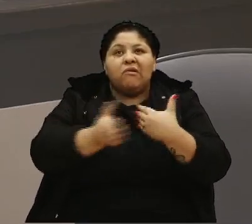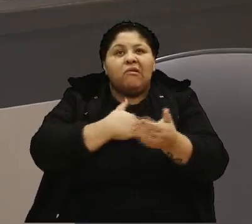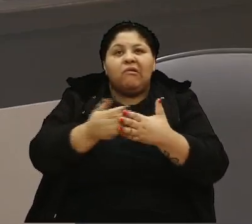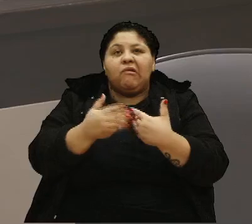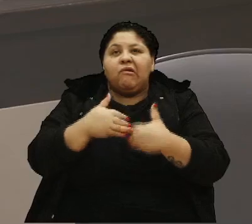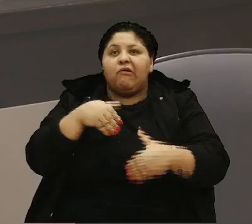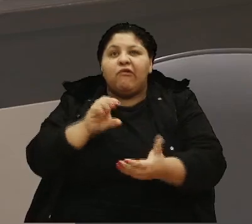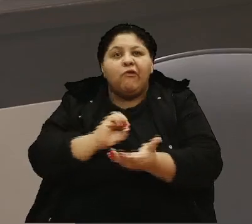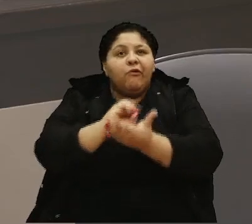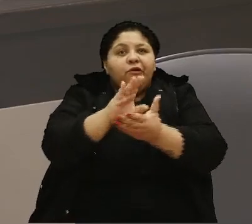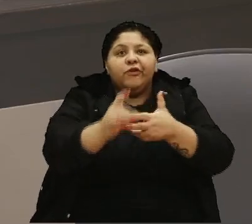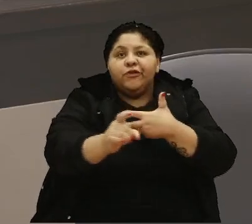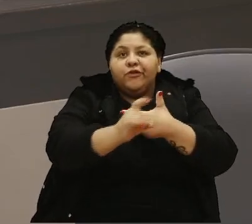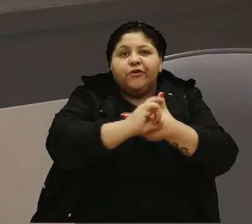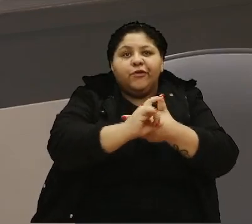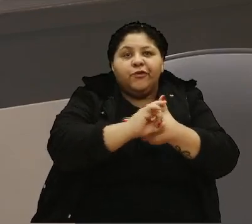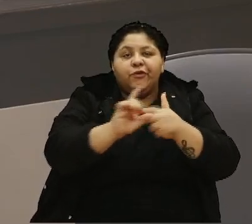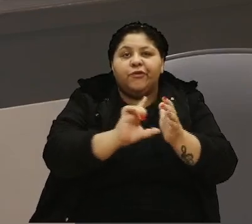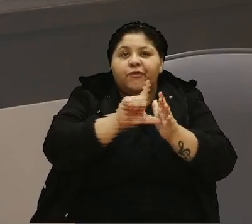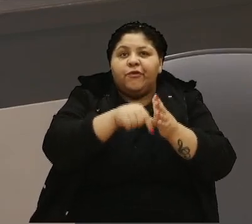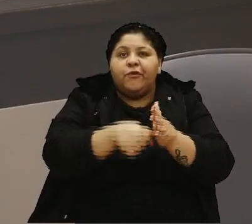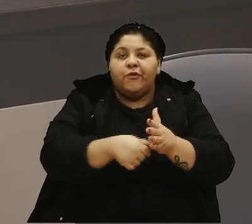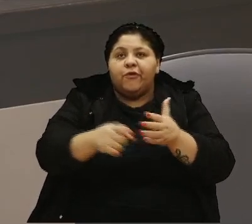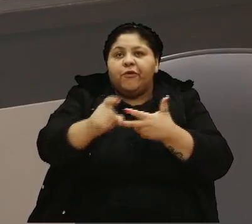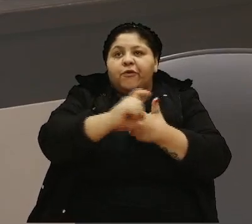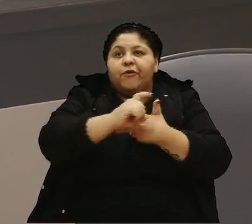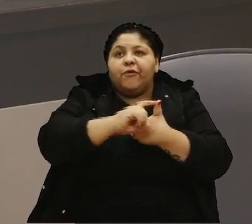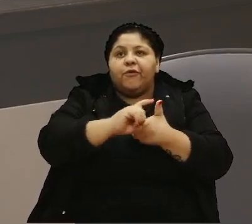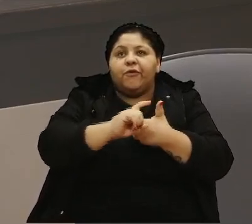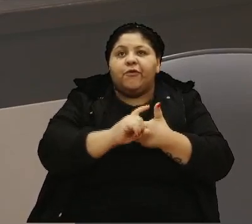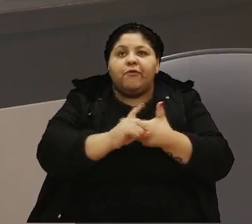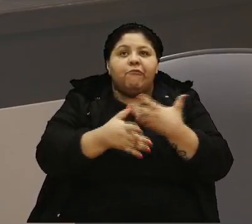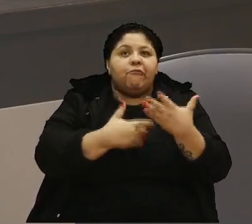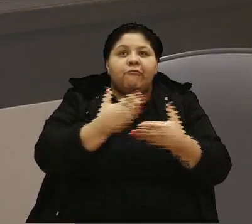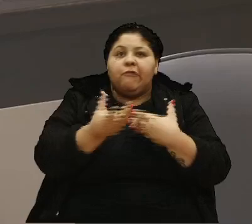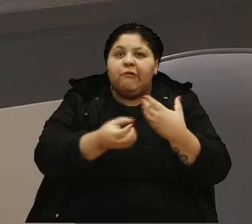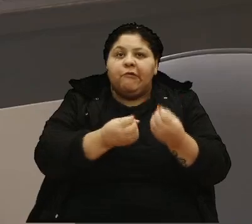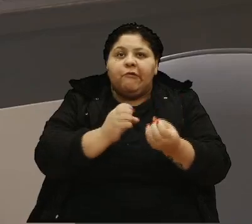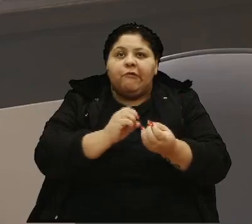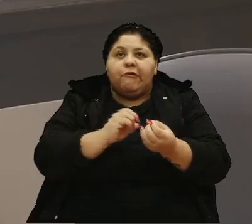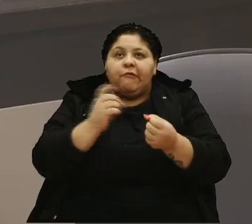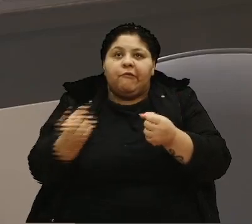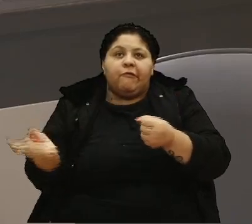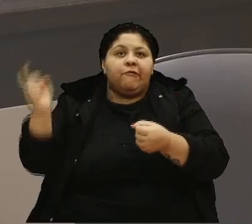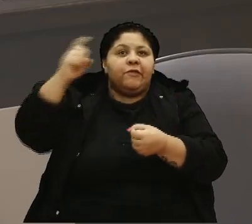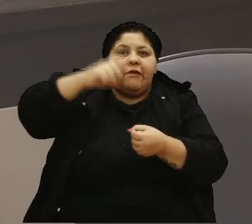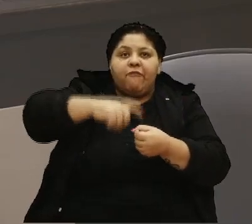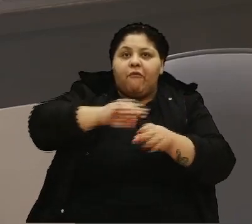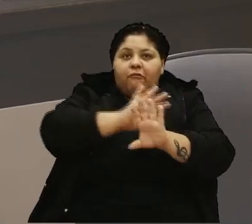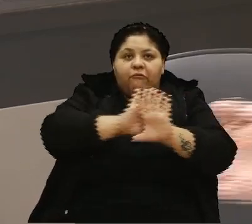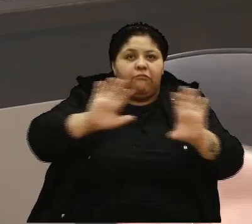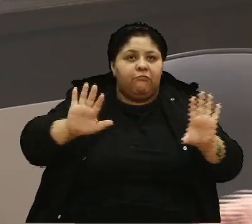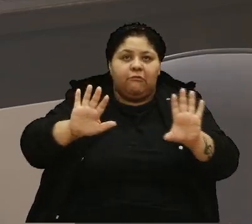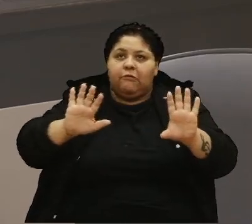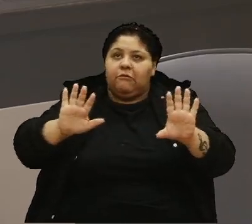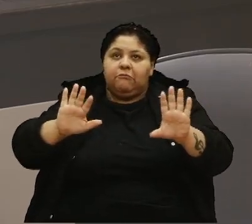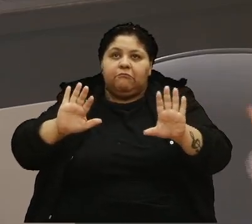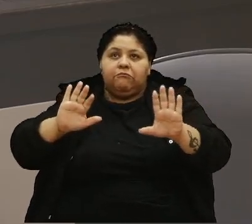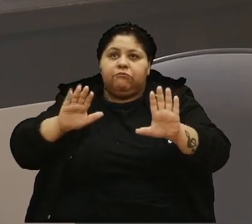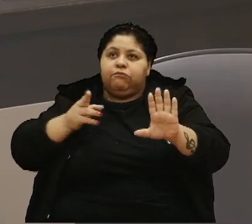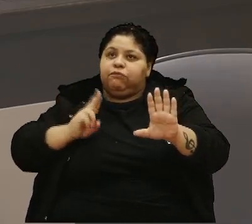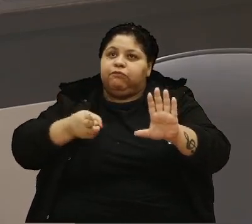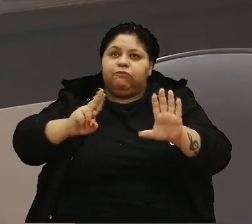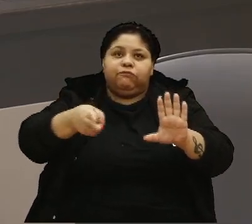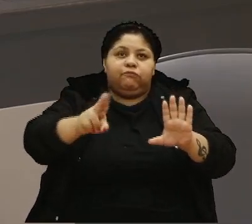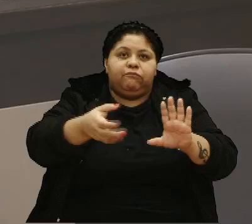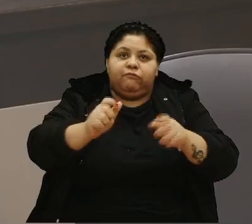gente manda para o executivo, depois o executivo faz uma DIN ou devolve sem sanção, isso aí vai para frente ou entra via